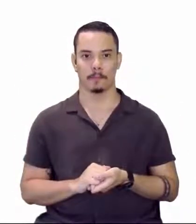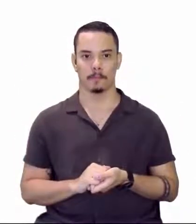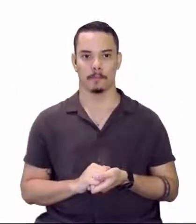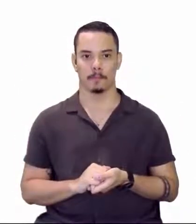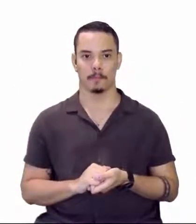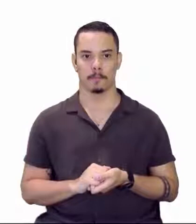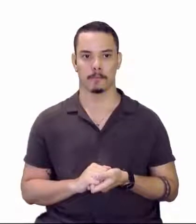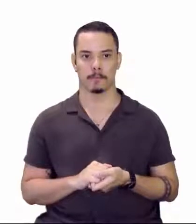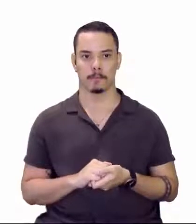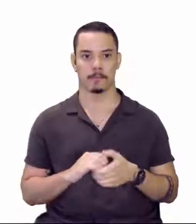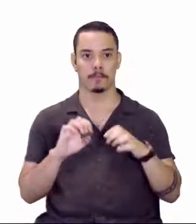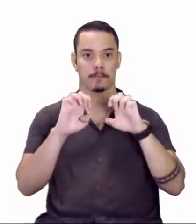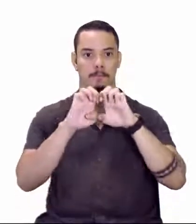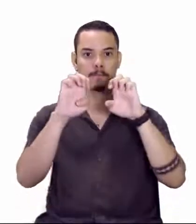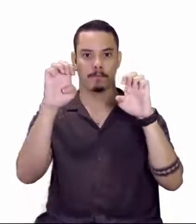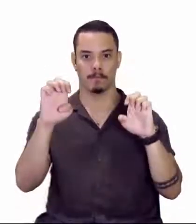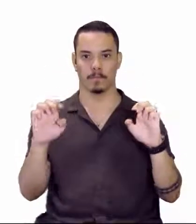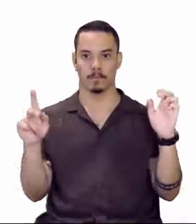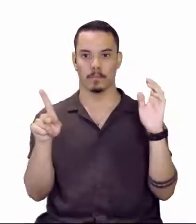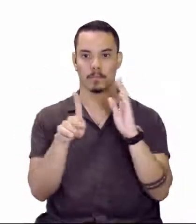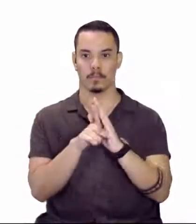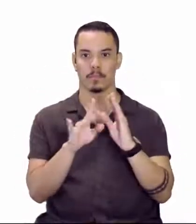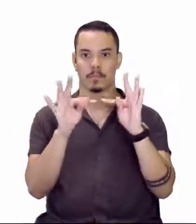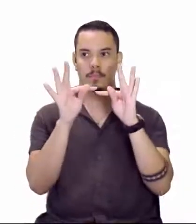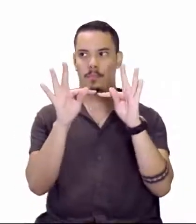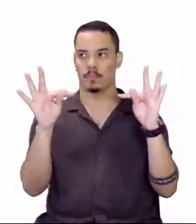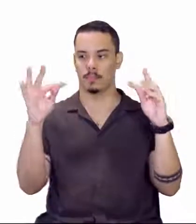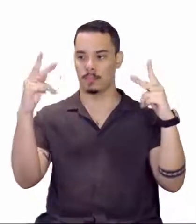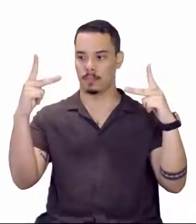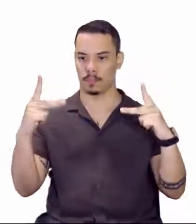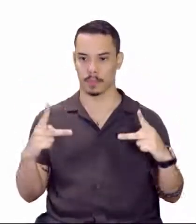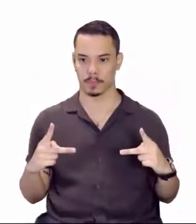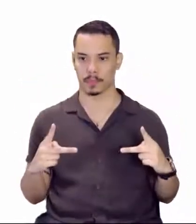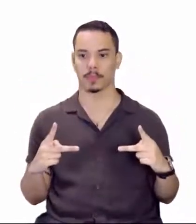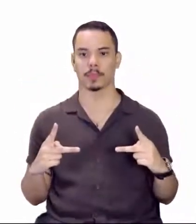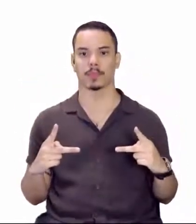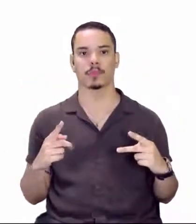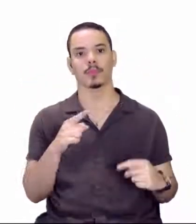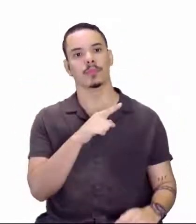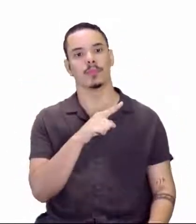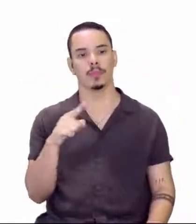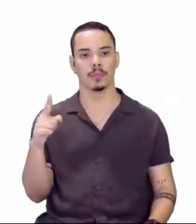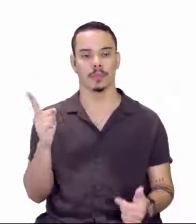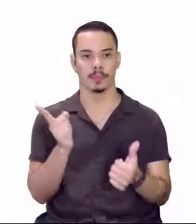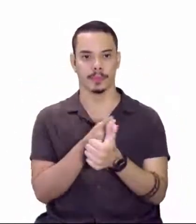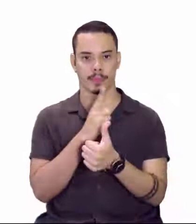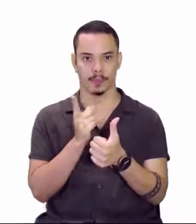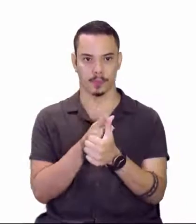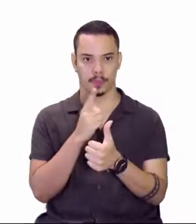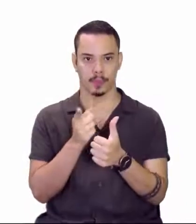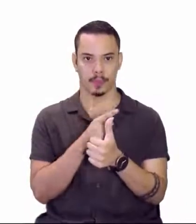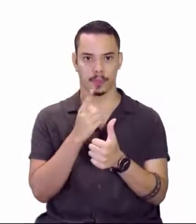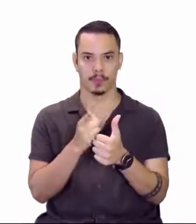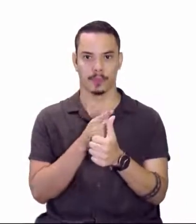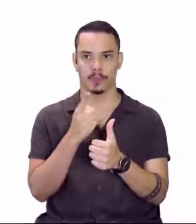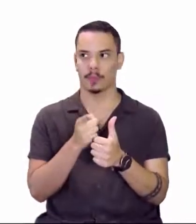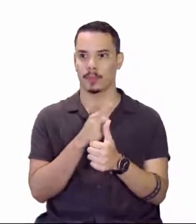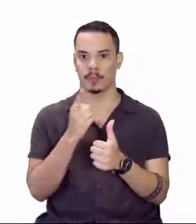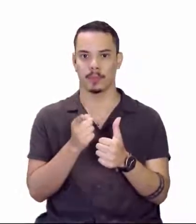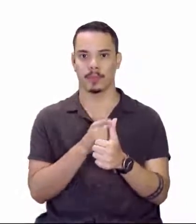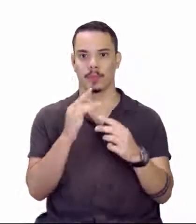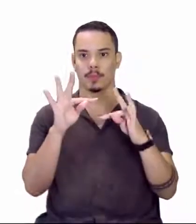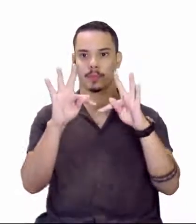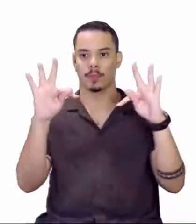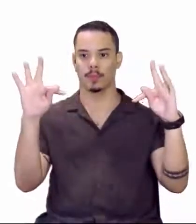A estrutura da tabela periódica. Meus caros alunos, primeiro, tabela nada mais é um